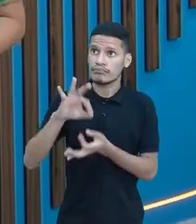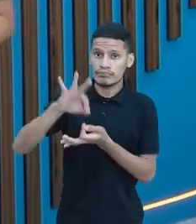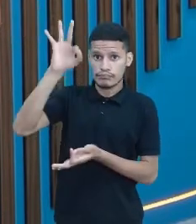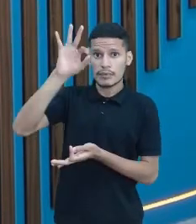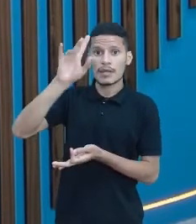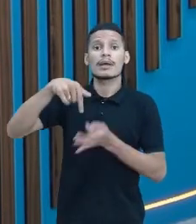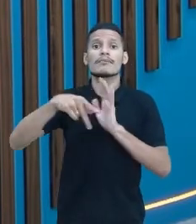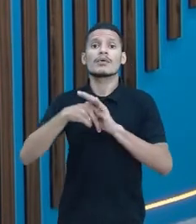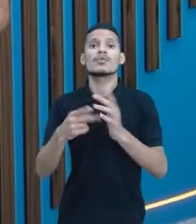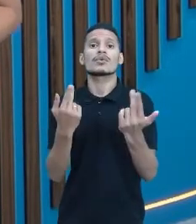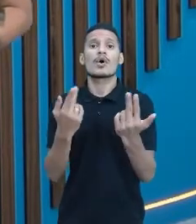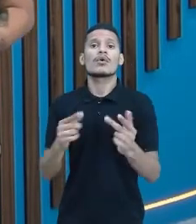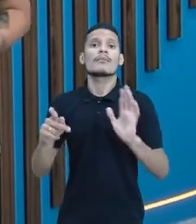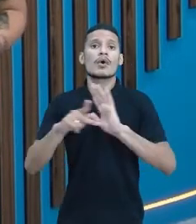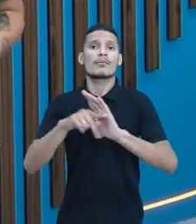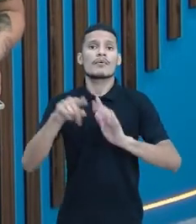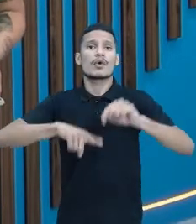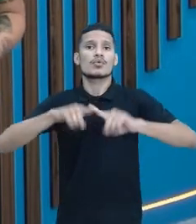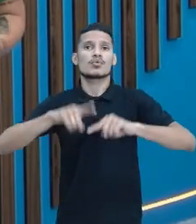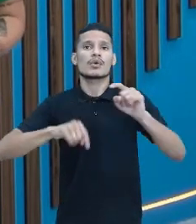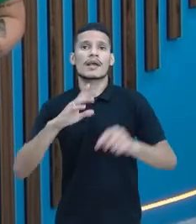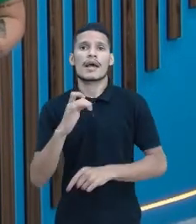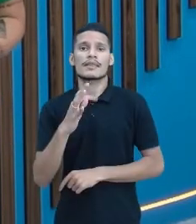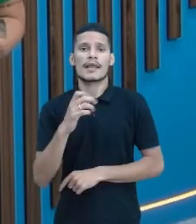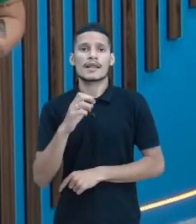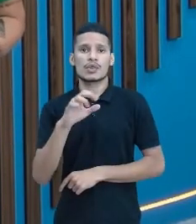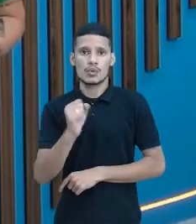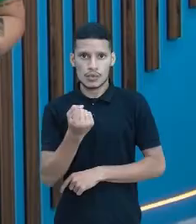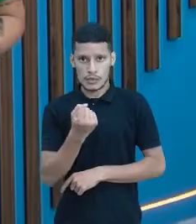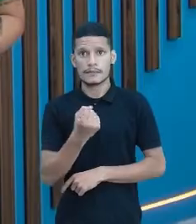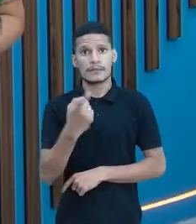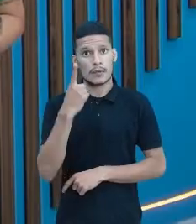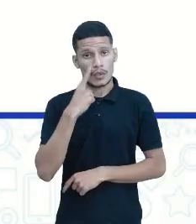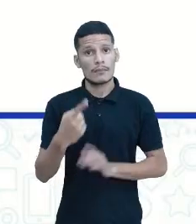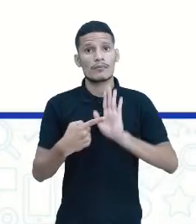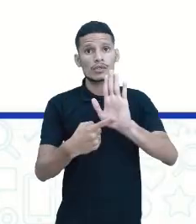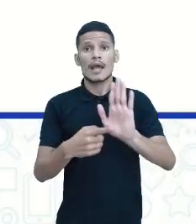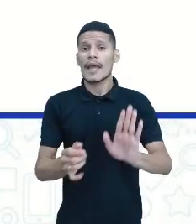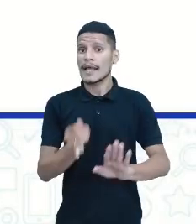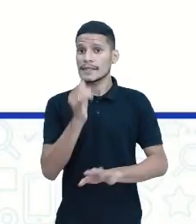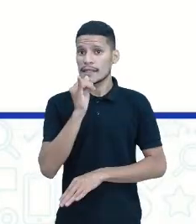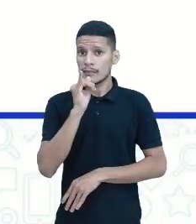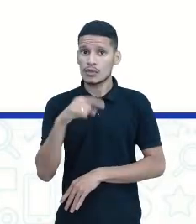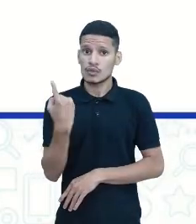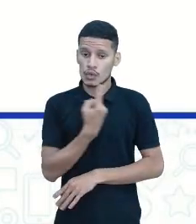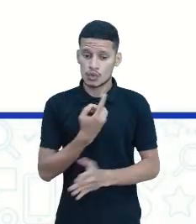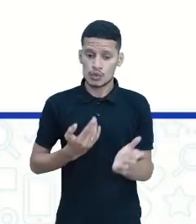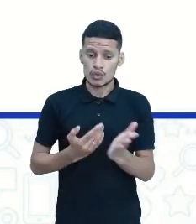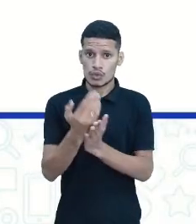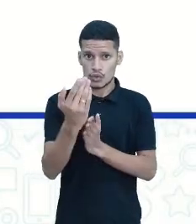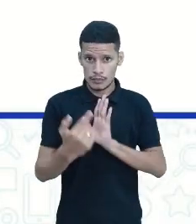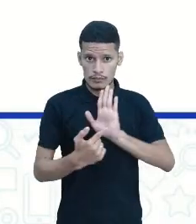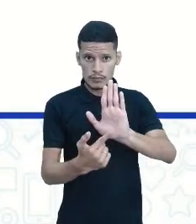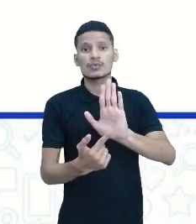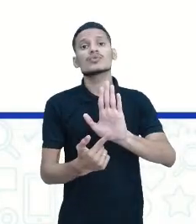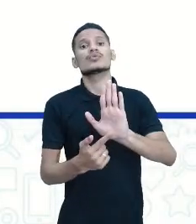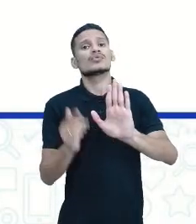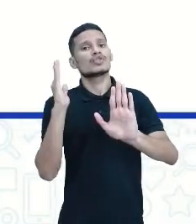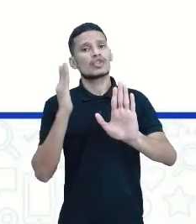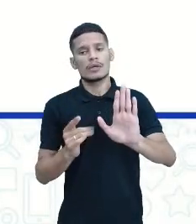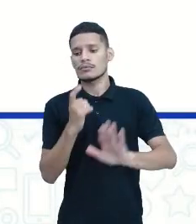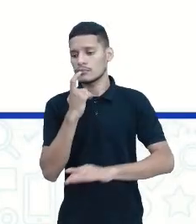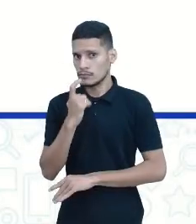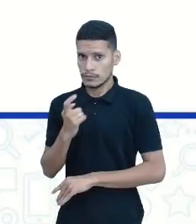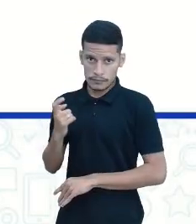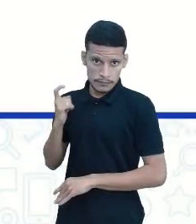dos catetos, tá certo? Então, vamos pensar agora naquele exemplo que a gente tinha trazido no início, agora há pouco,